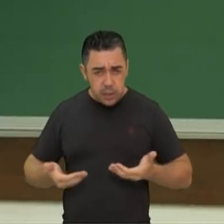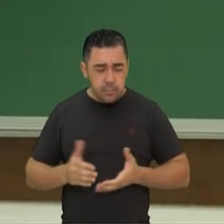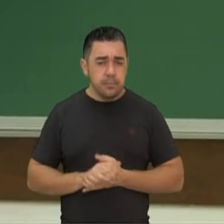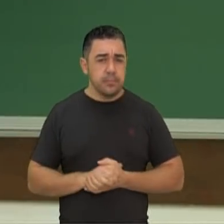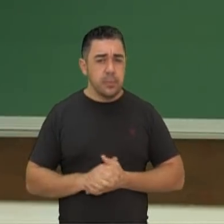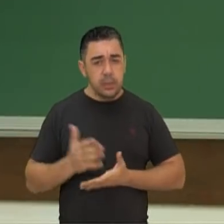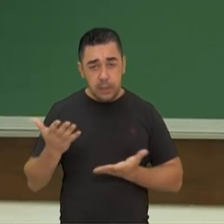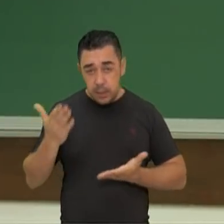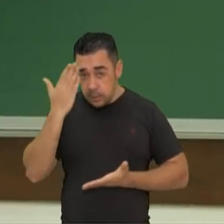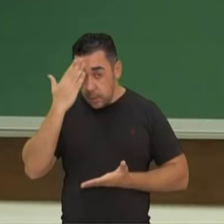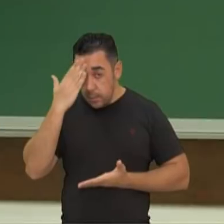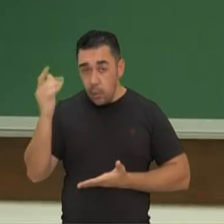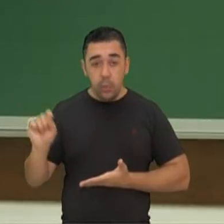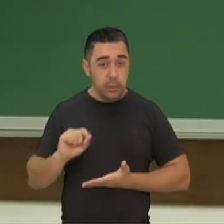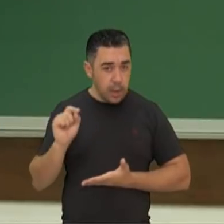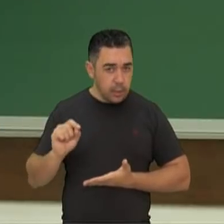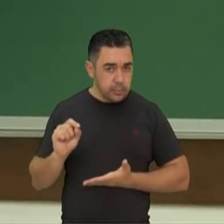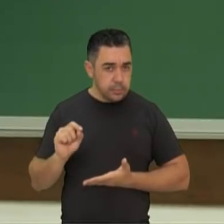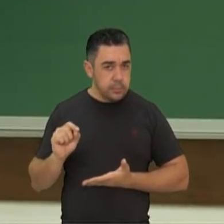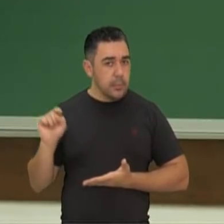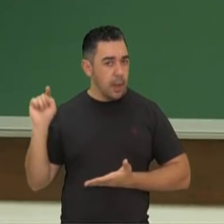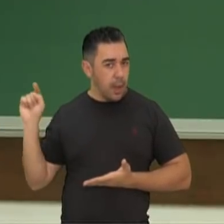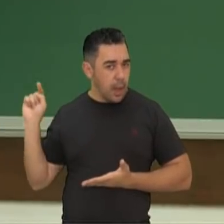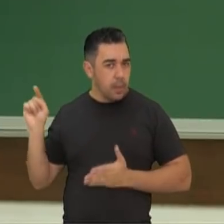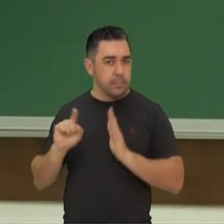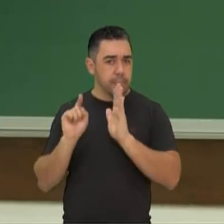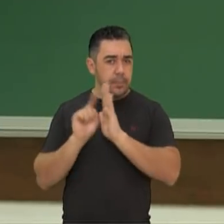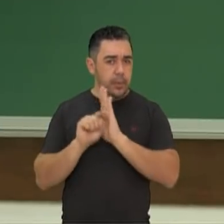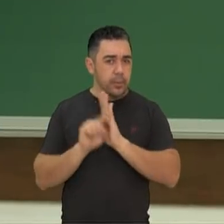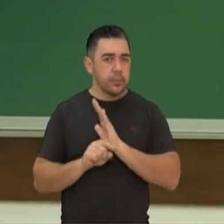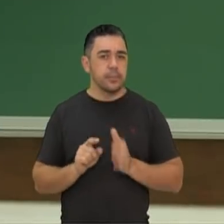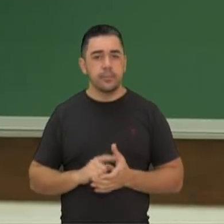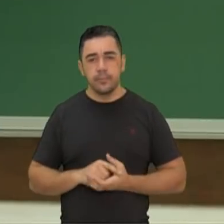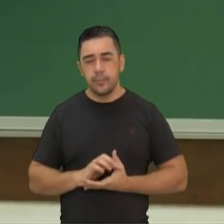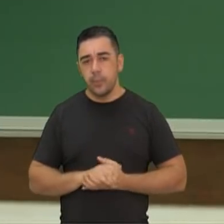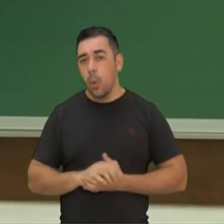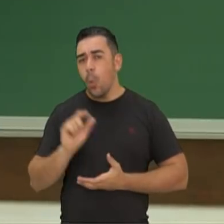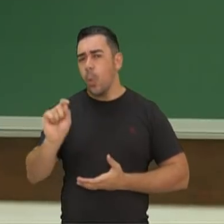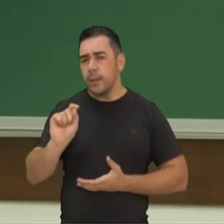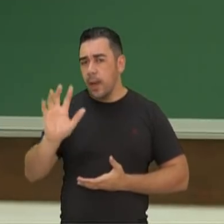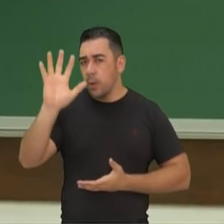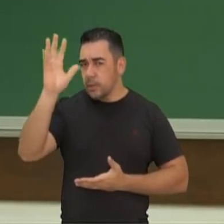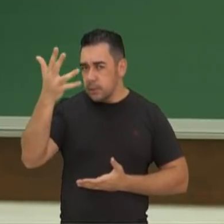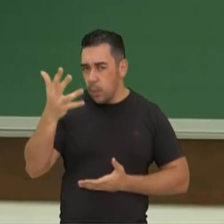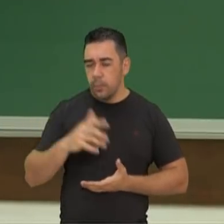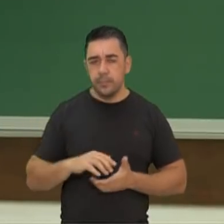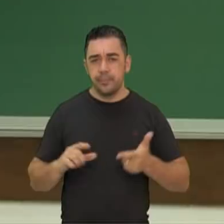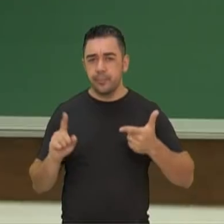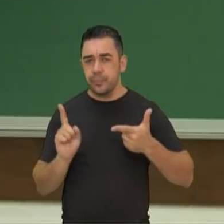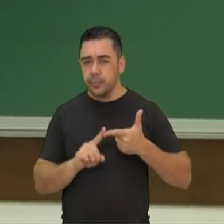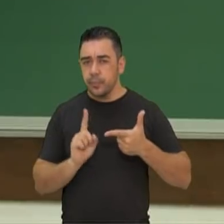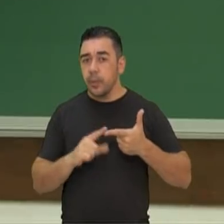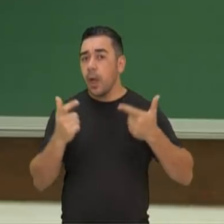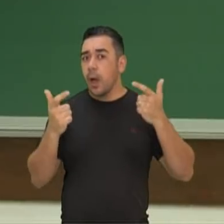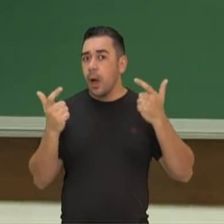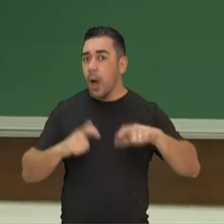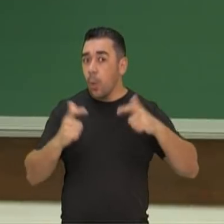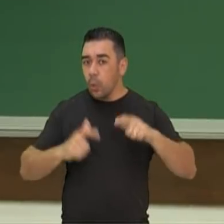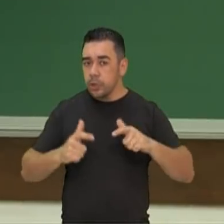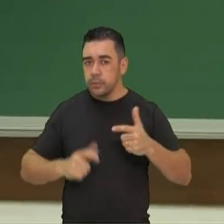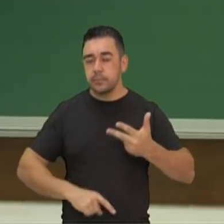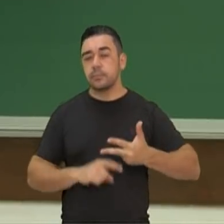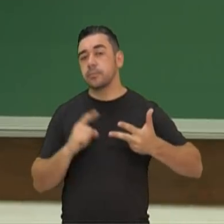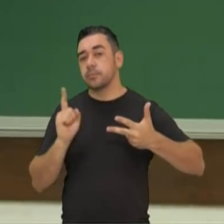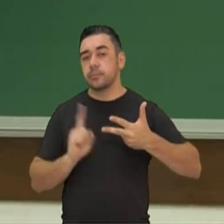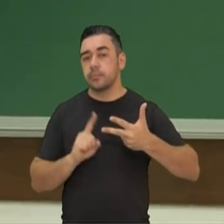estamos querendo saber agora, tá? Nessa questão, é o que aconteceu na festa, onde